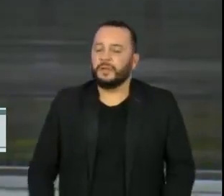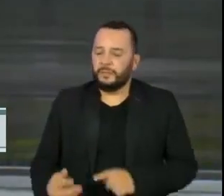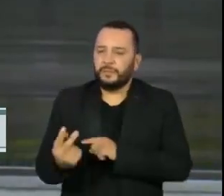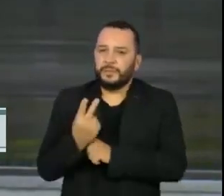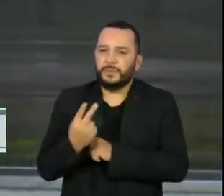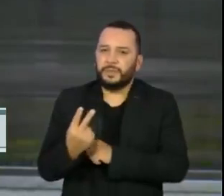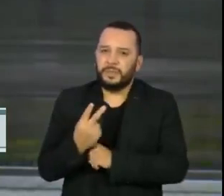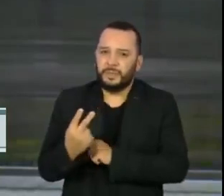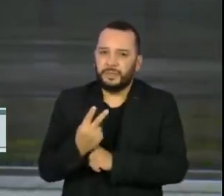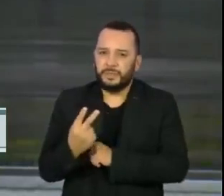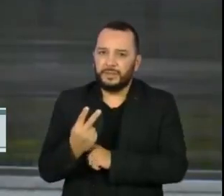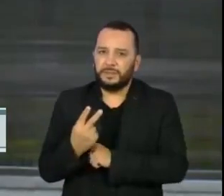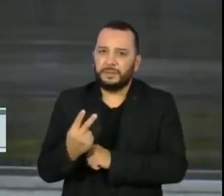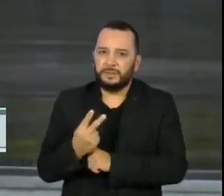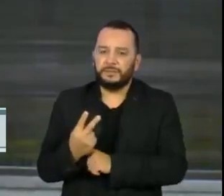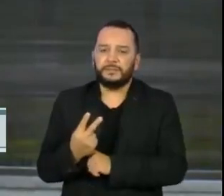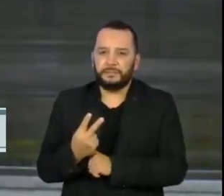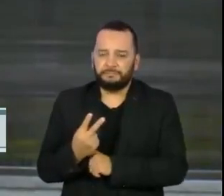Protejam-se.